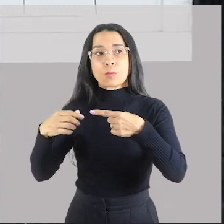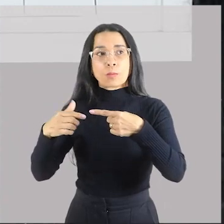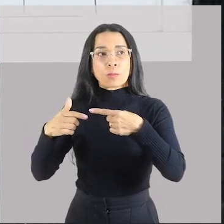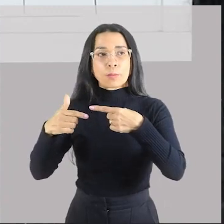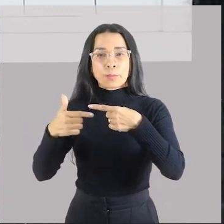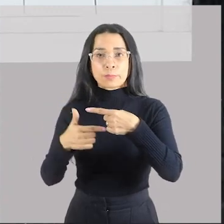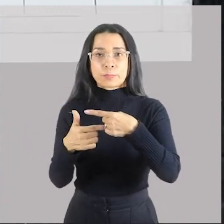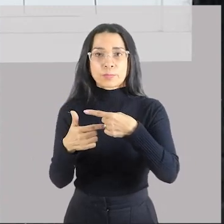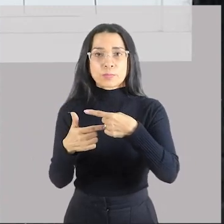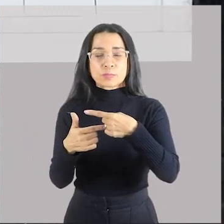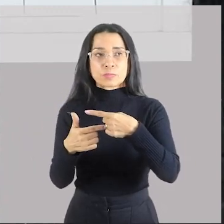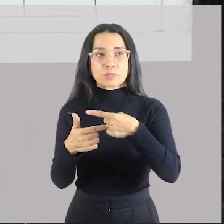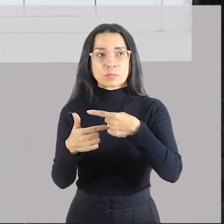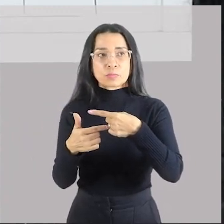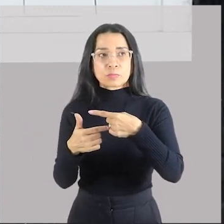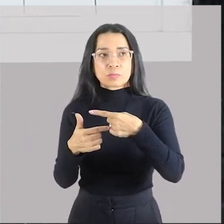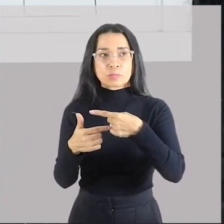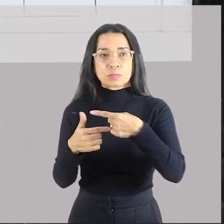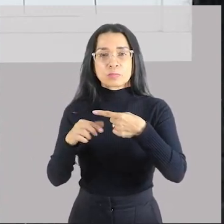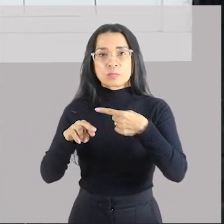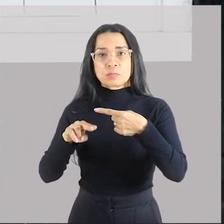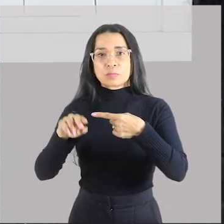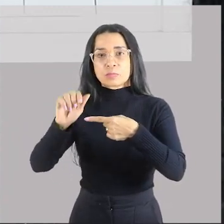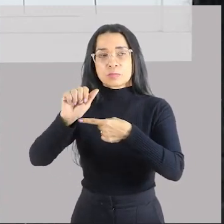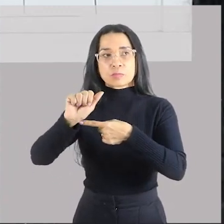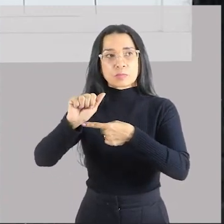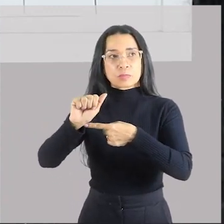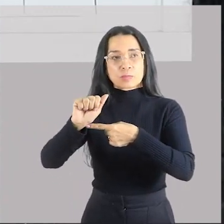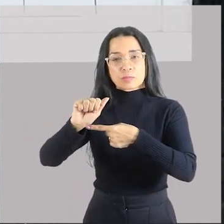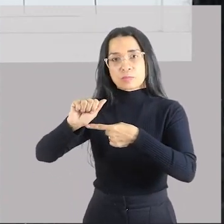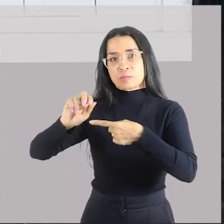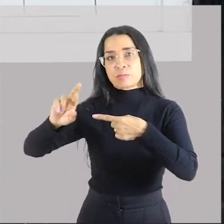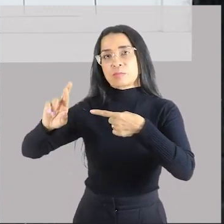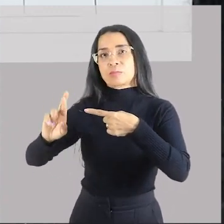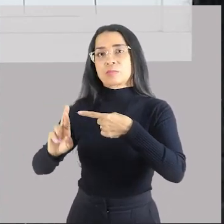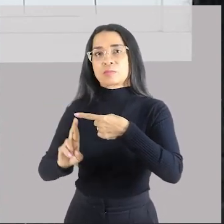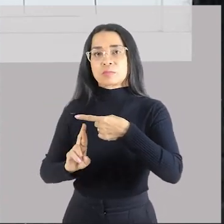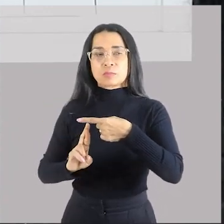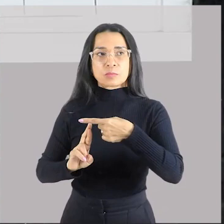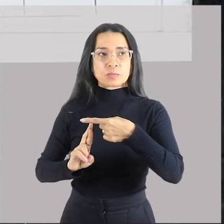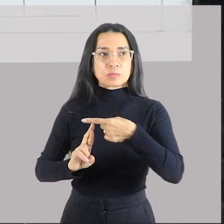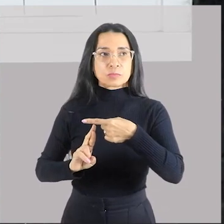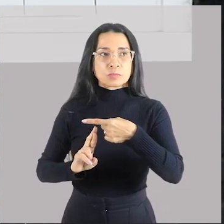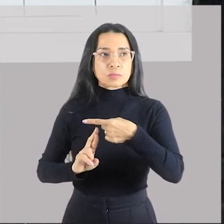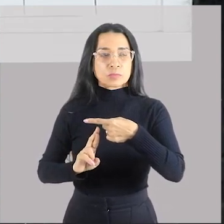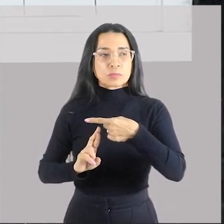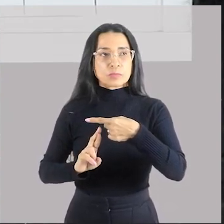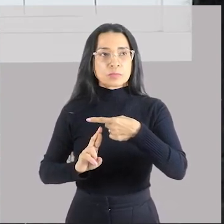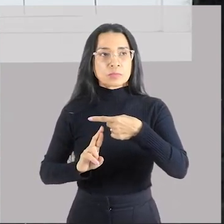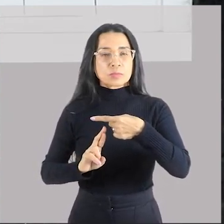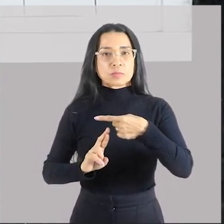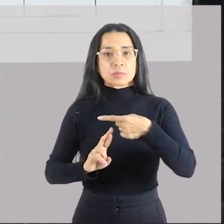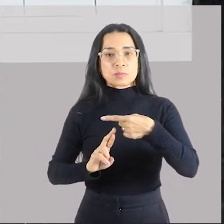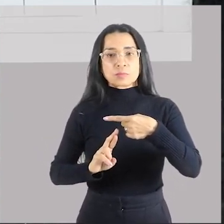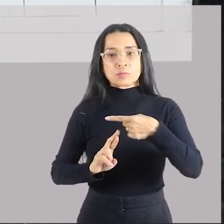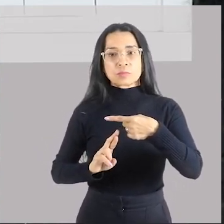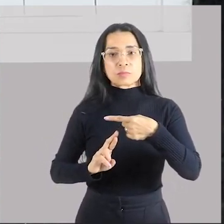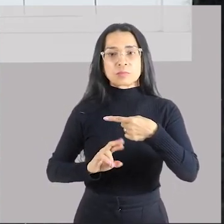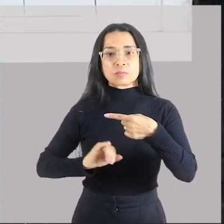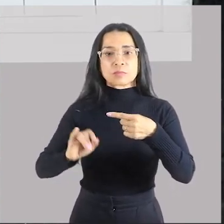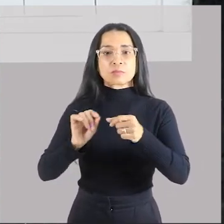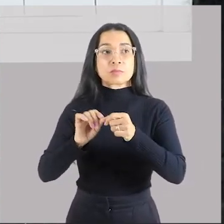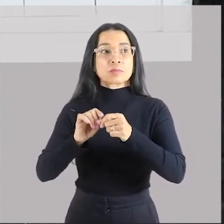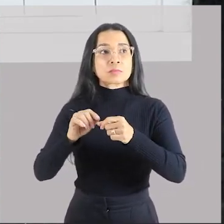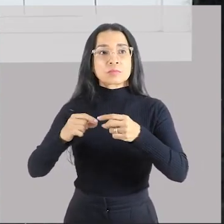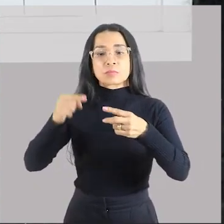Então, 1/2 é igual a A sobre R. Olha. Se eu fizer meio